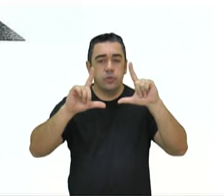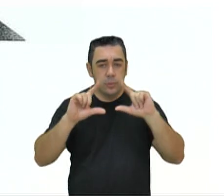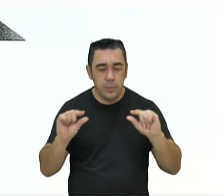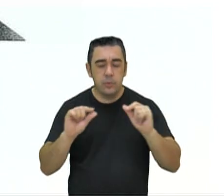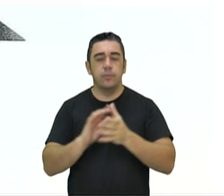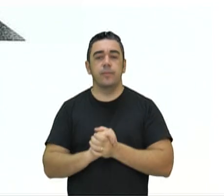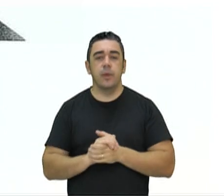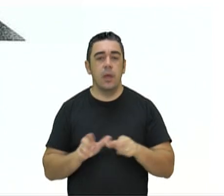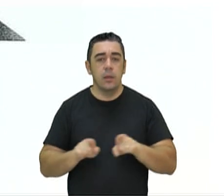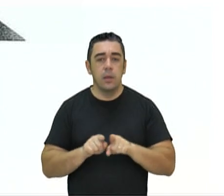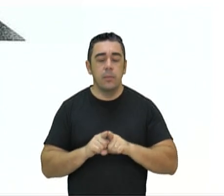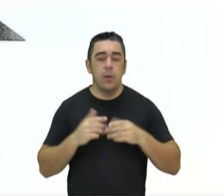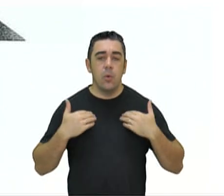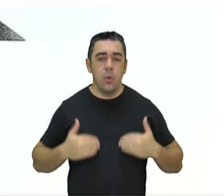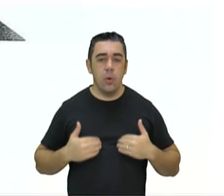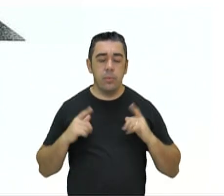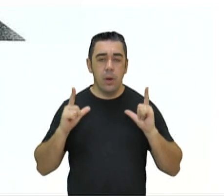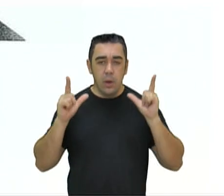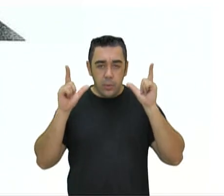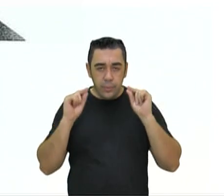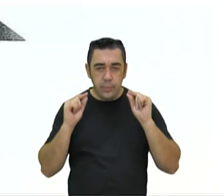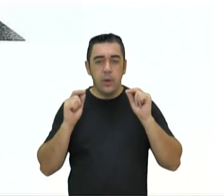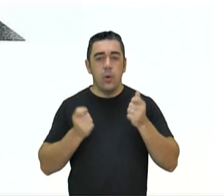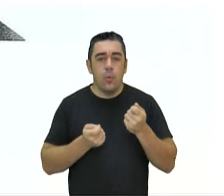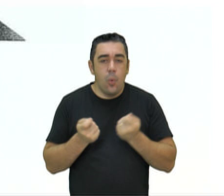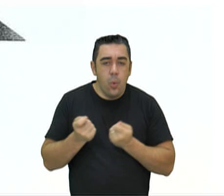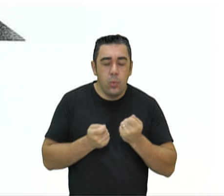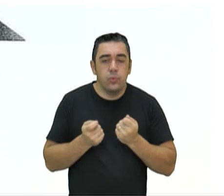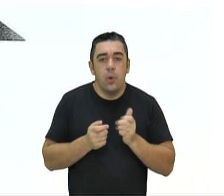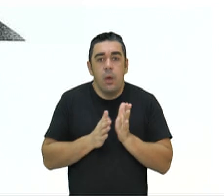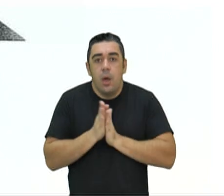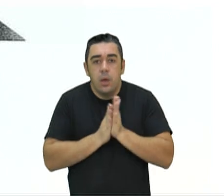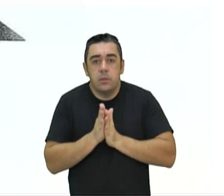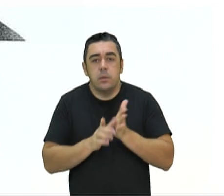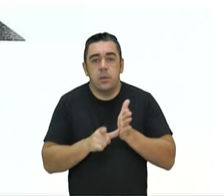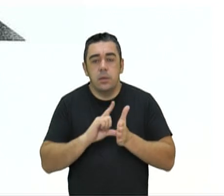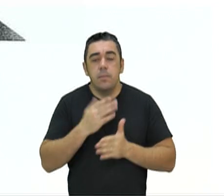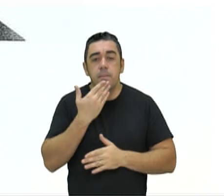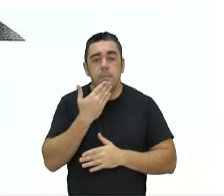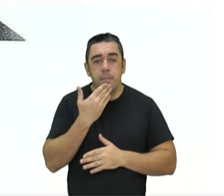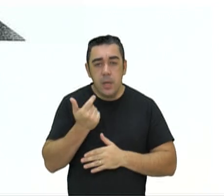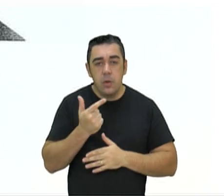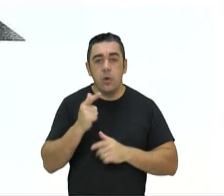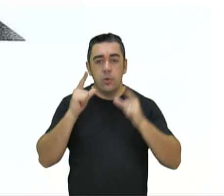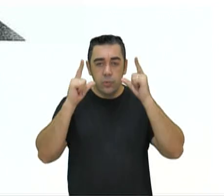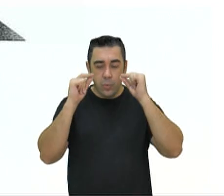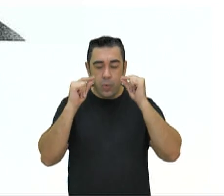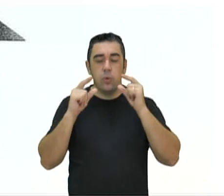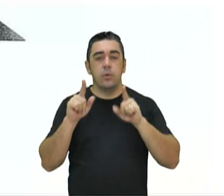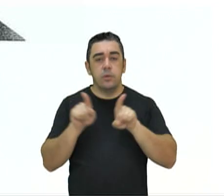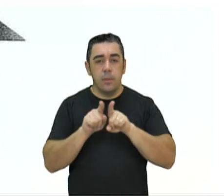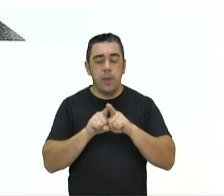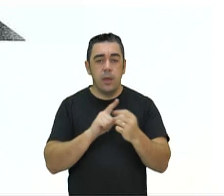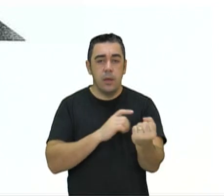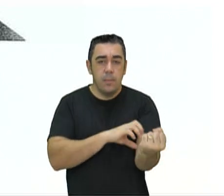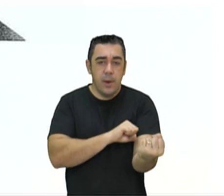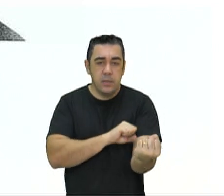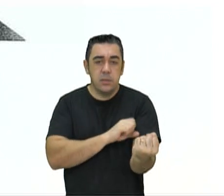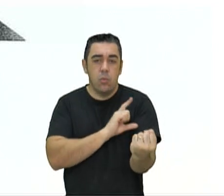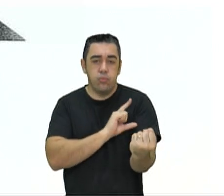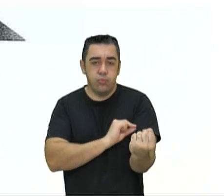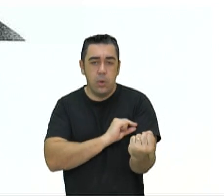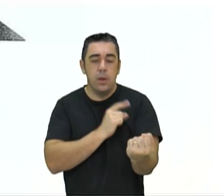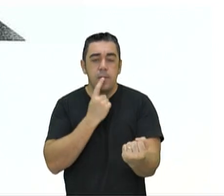traz relaxamento ao corpo, controla a ansiedade, melhora a insônia, reduz pressão arterial, diminui